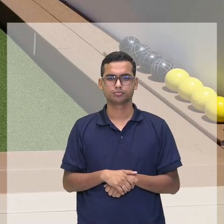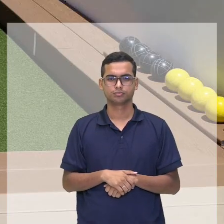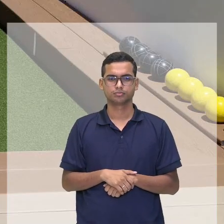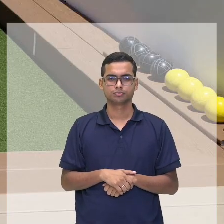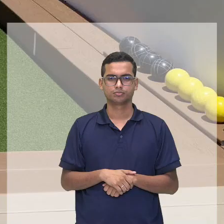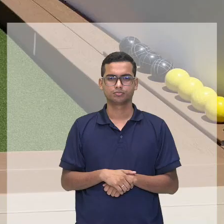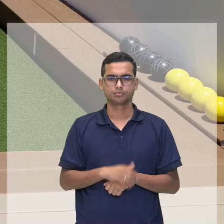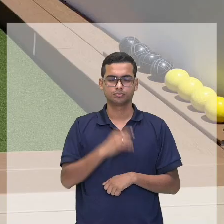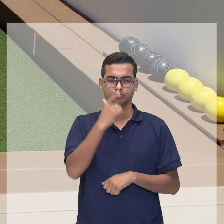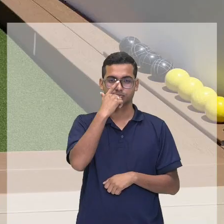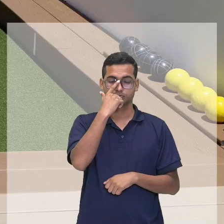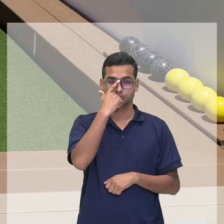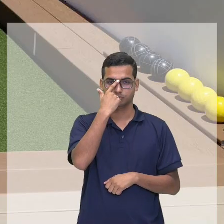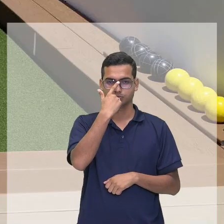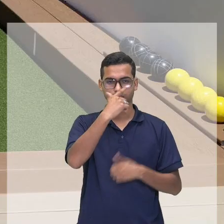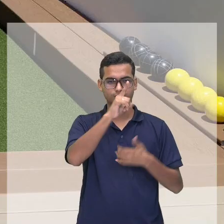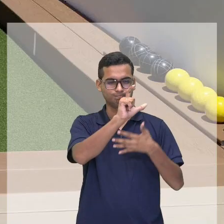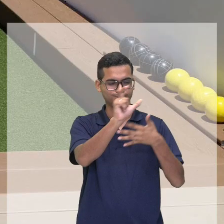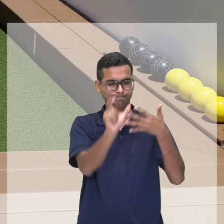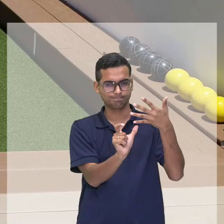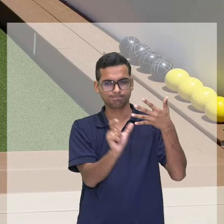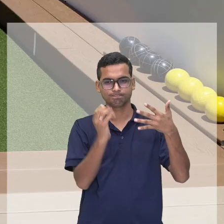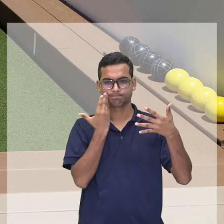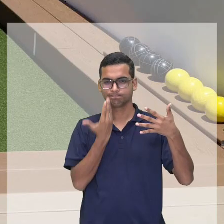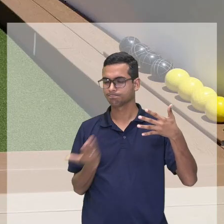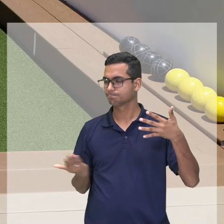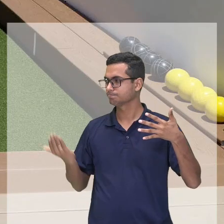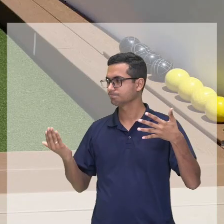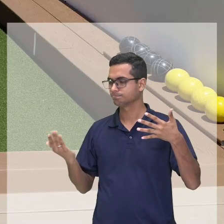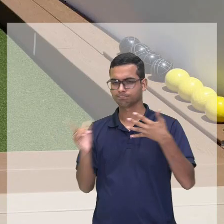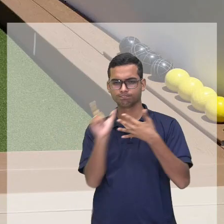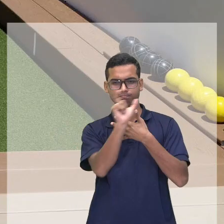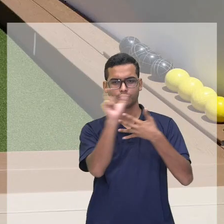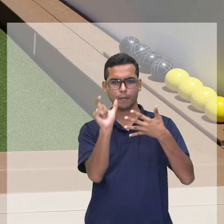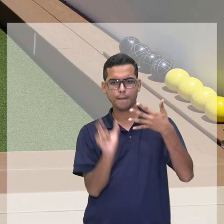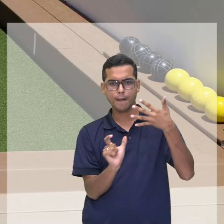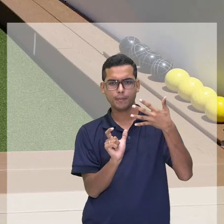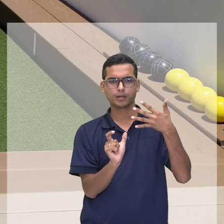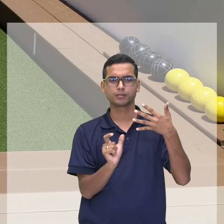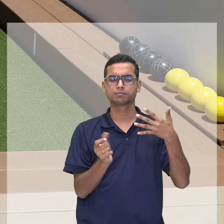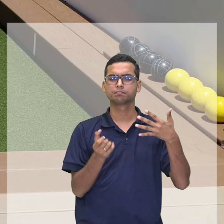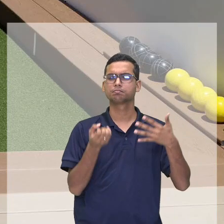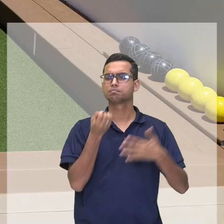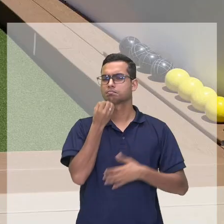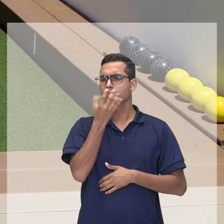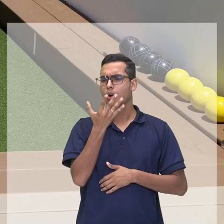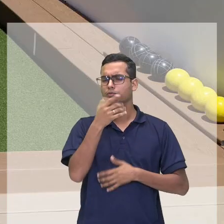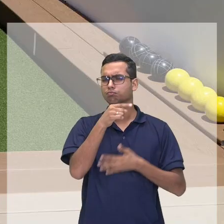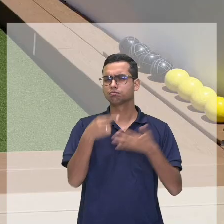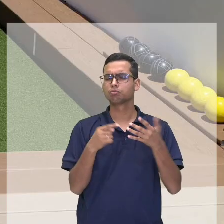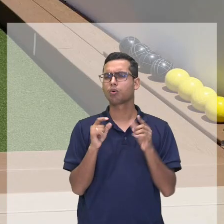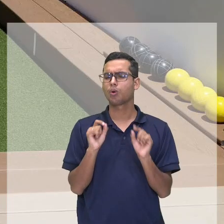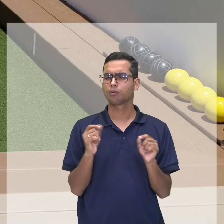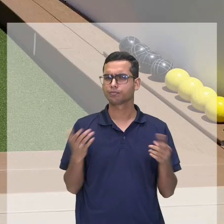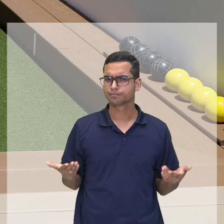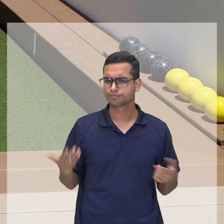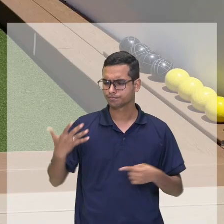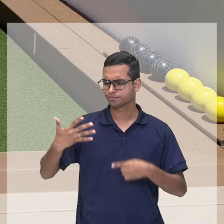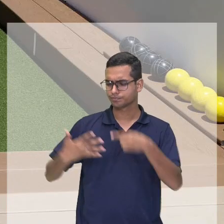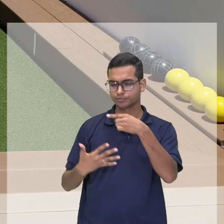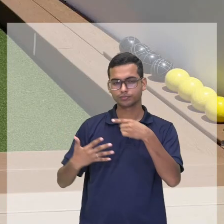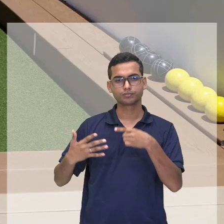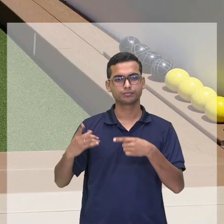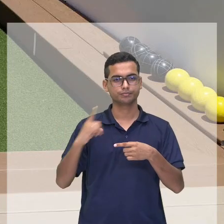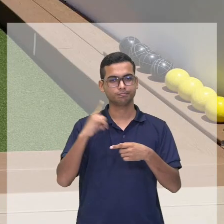Nós temos aí todas essas palavras, né? Então, quais são os benefícios da prática da bocha? Ela desenvolve